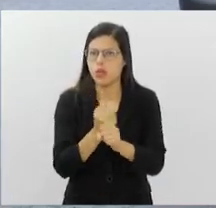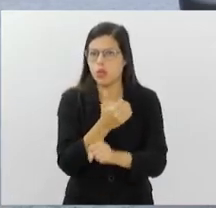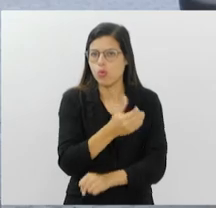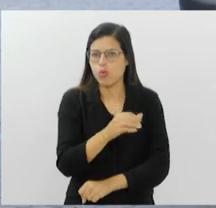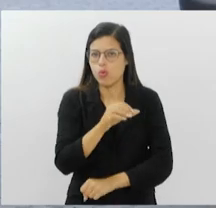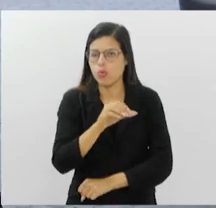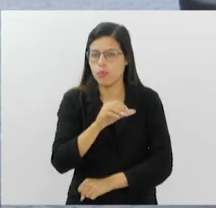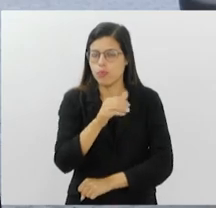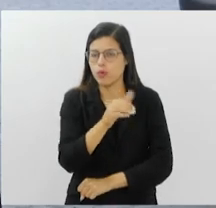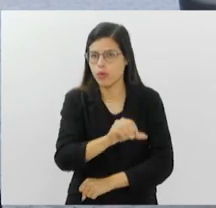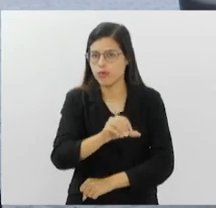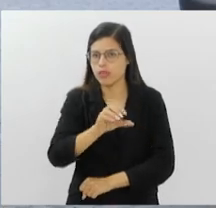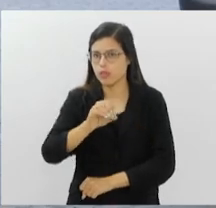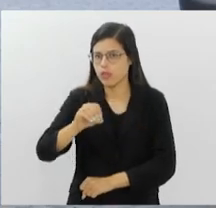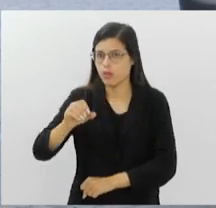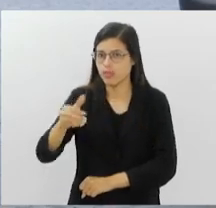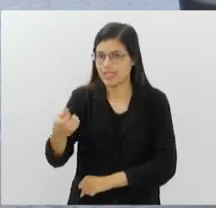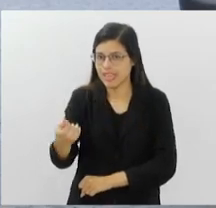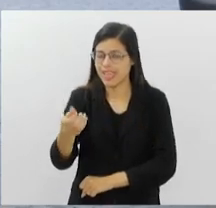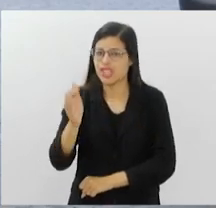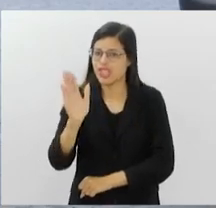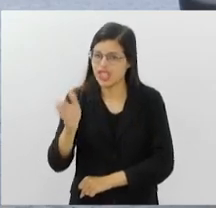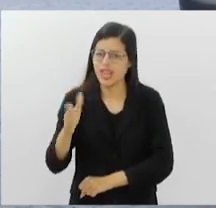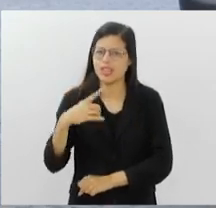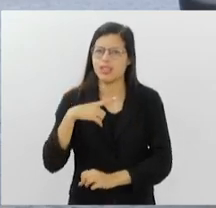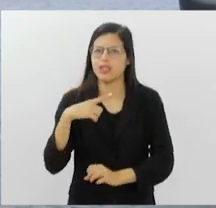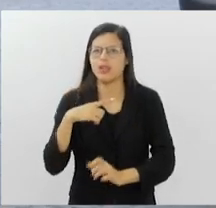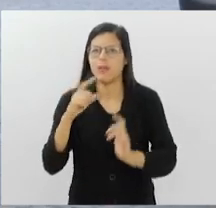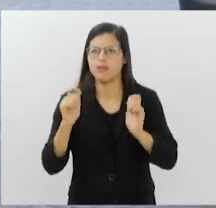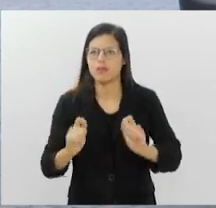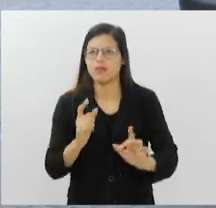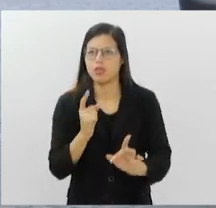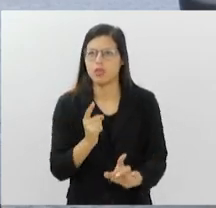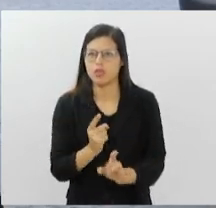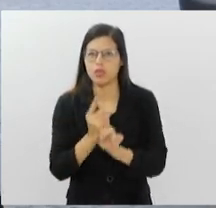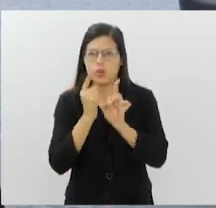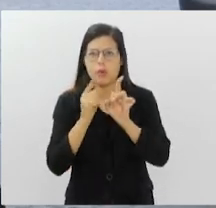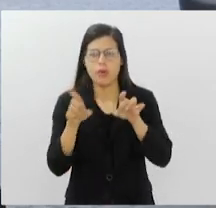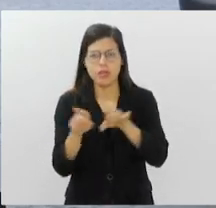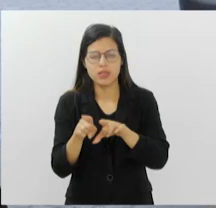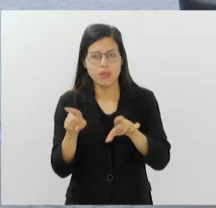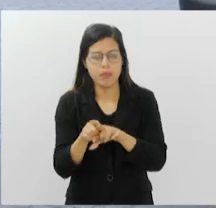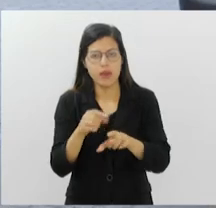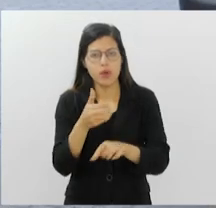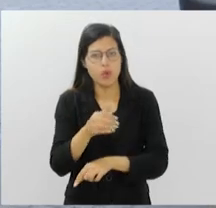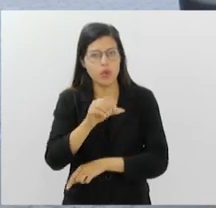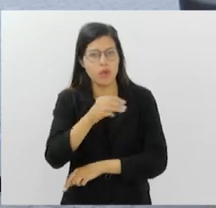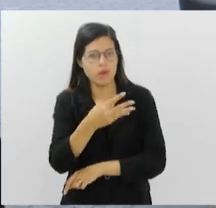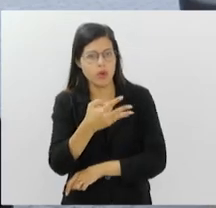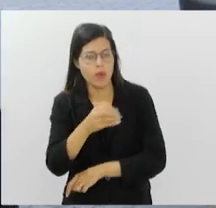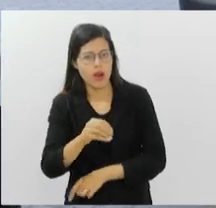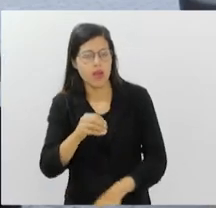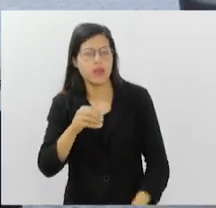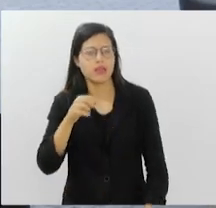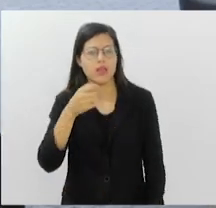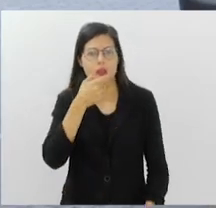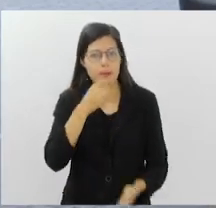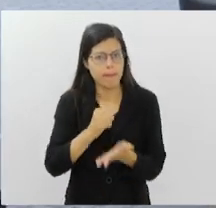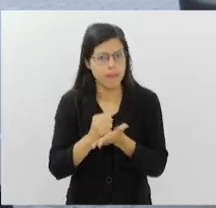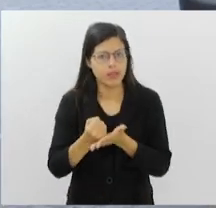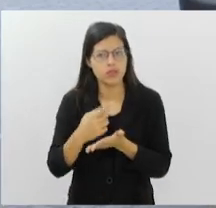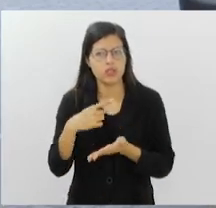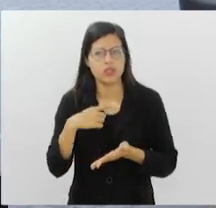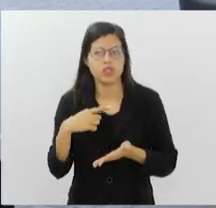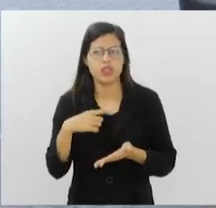tinha diagnóstico para sífilis, em 1940 a penicilina já estava no mercado e a gente tem sífilis no Rio de Janeiro,